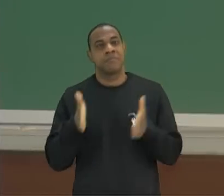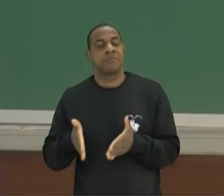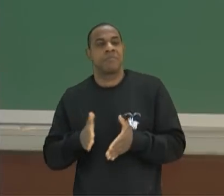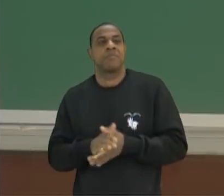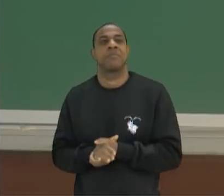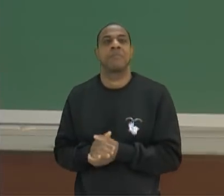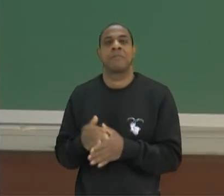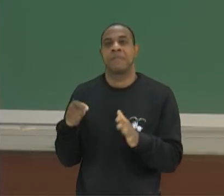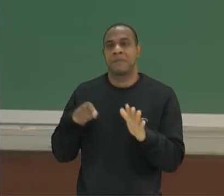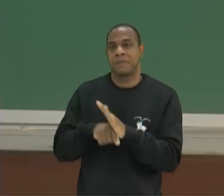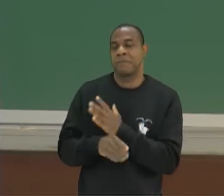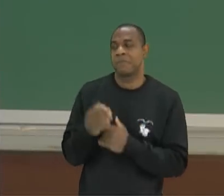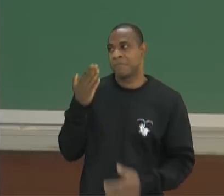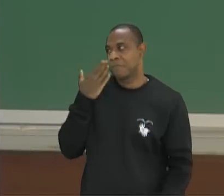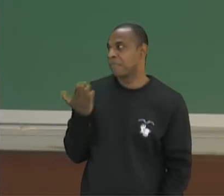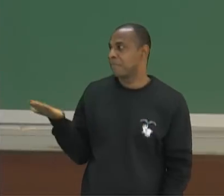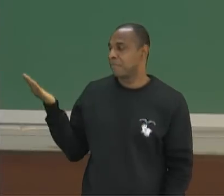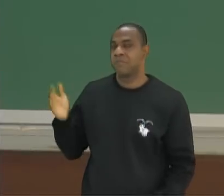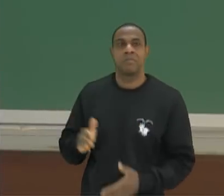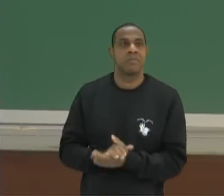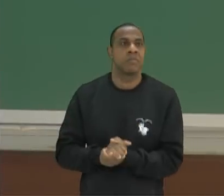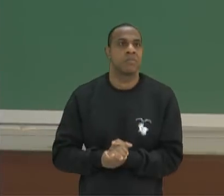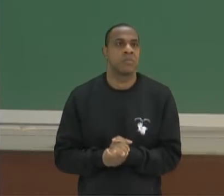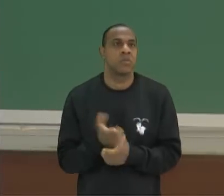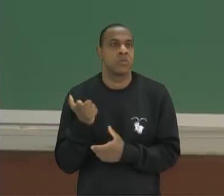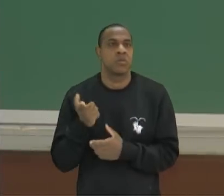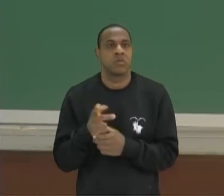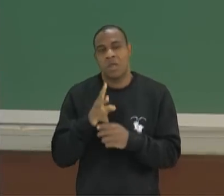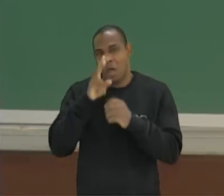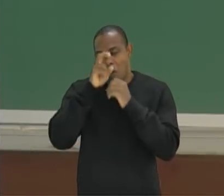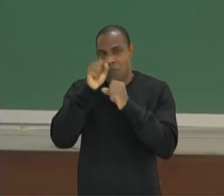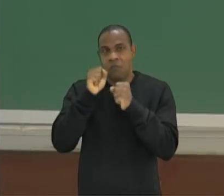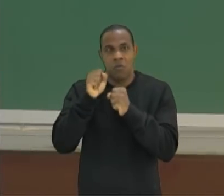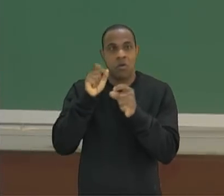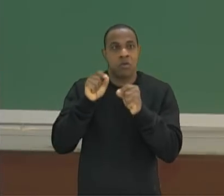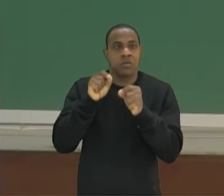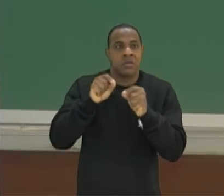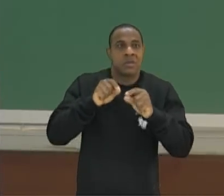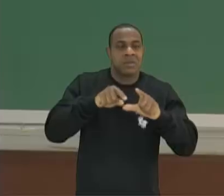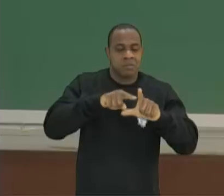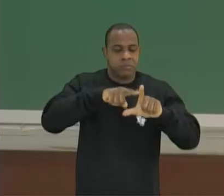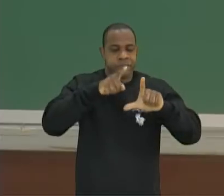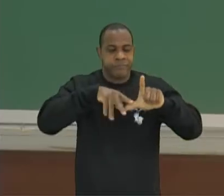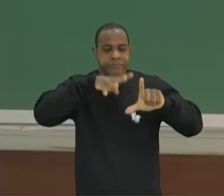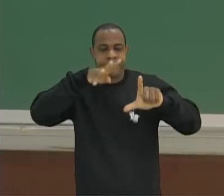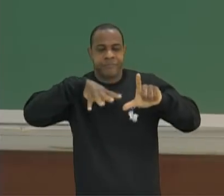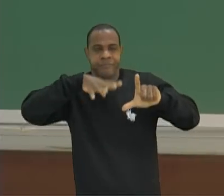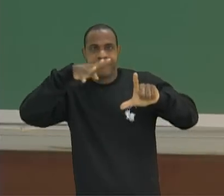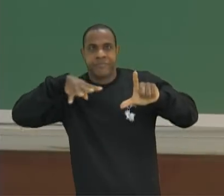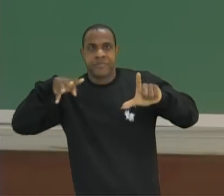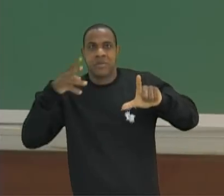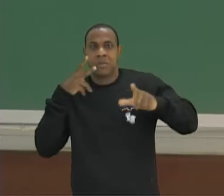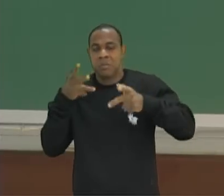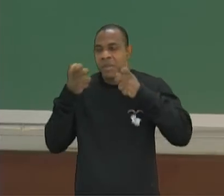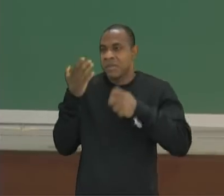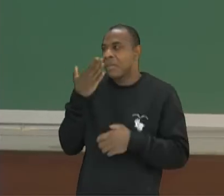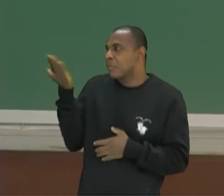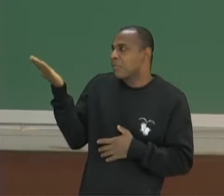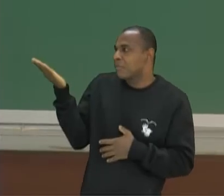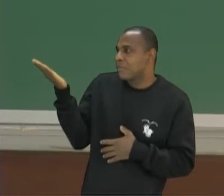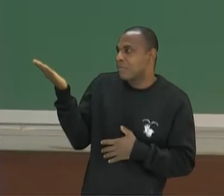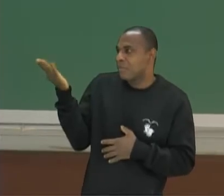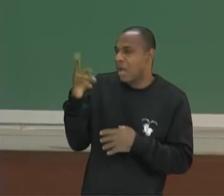aqui mais um quiz. O fenômeno ondulatório da figura é... Então, percebam a imagem que temos